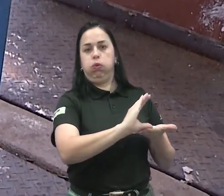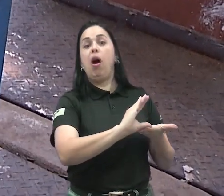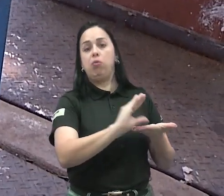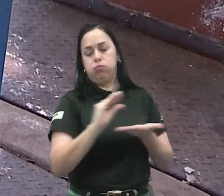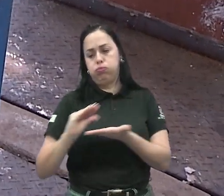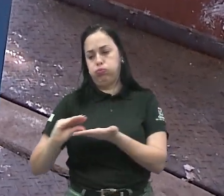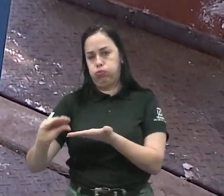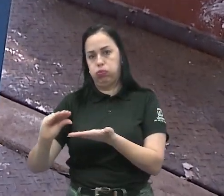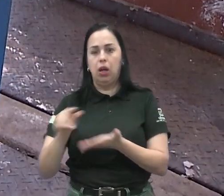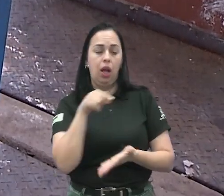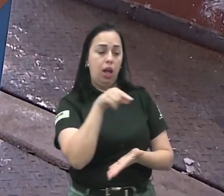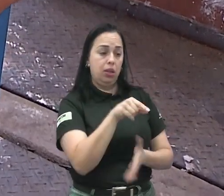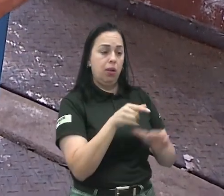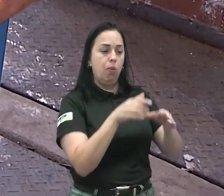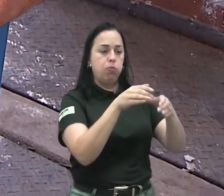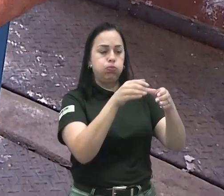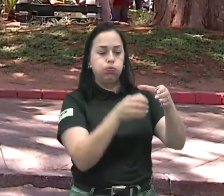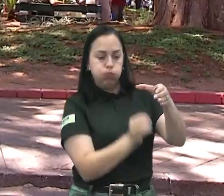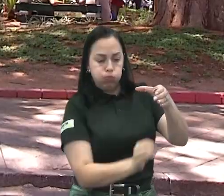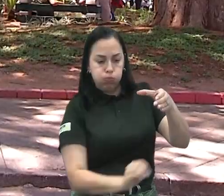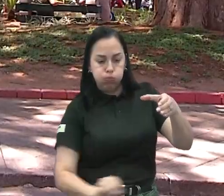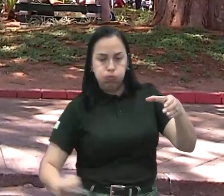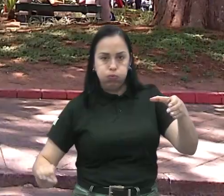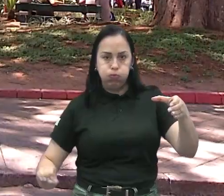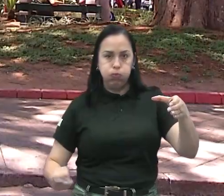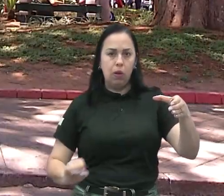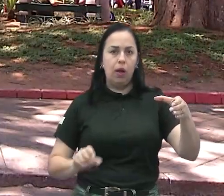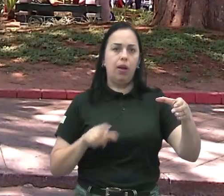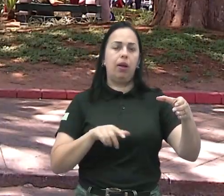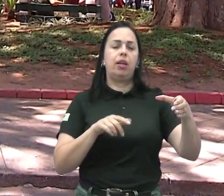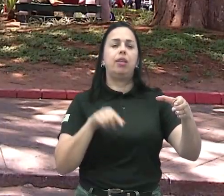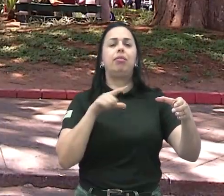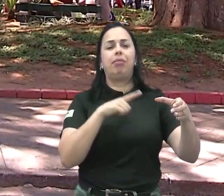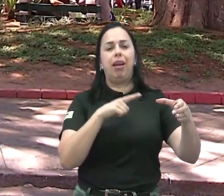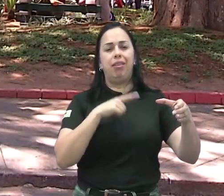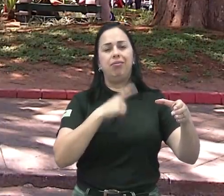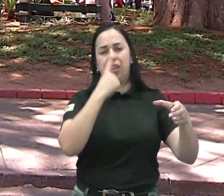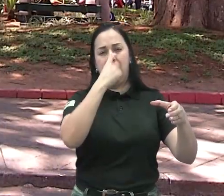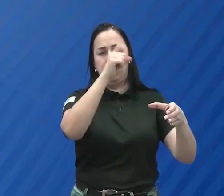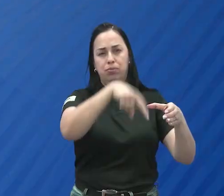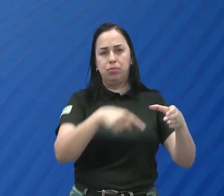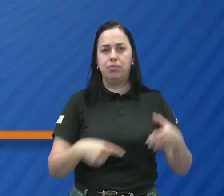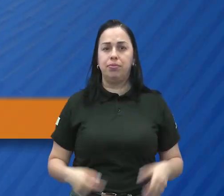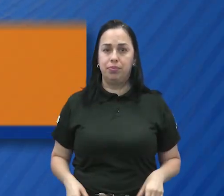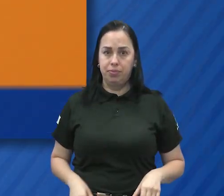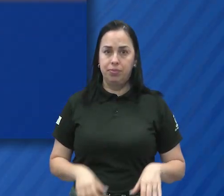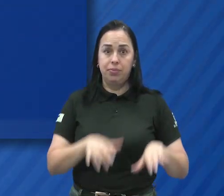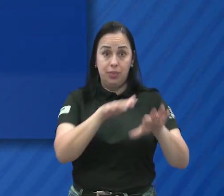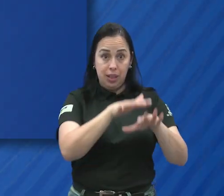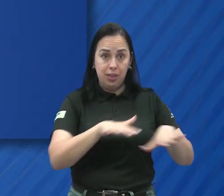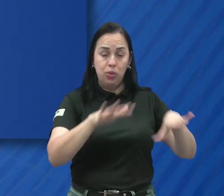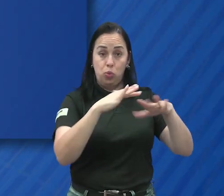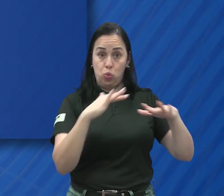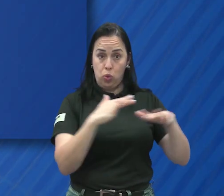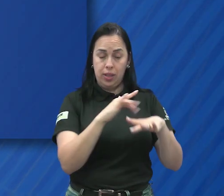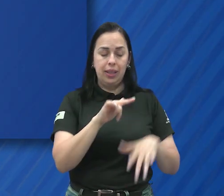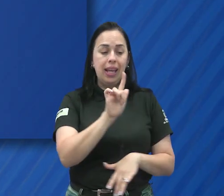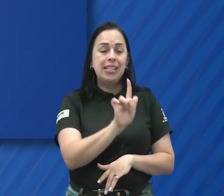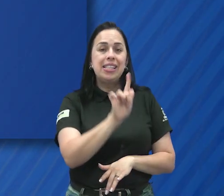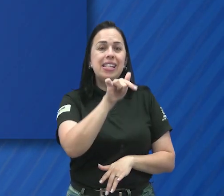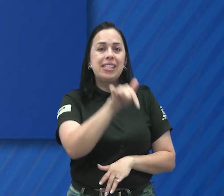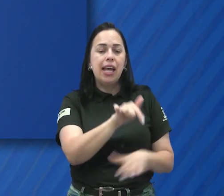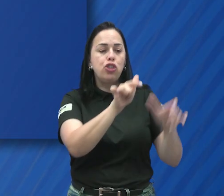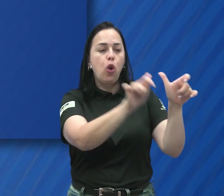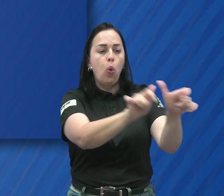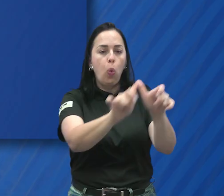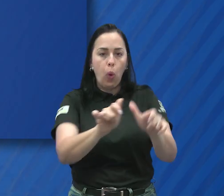para os ecopontos subterrâneos, instalados onde há mais acúmulo de lixo. O centro vai